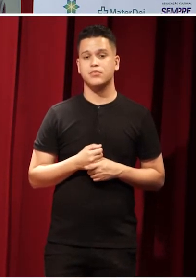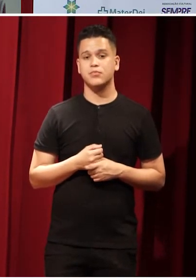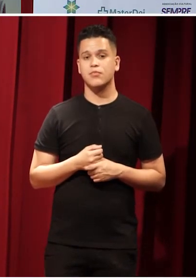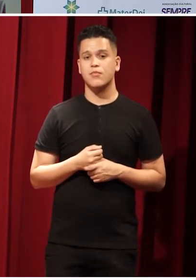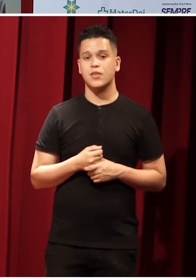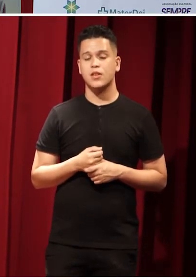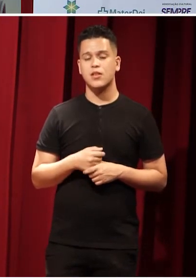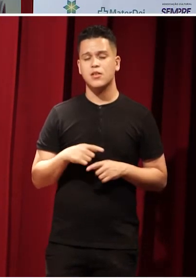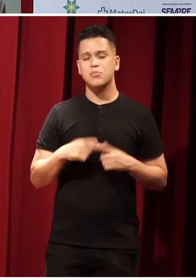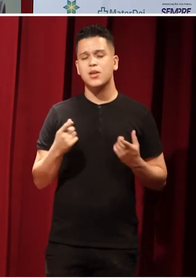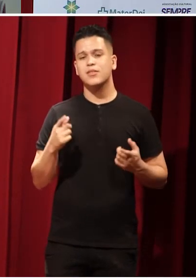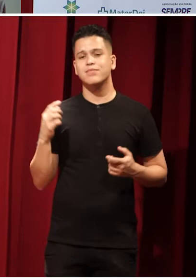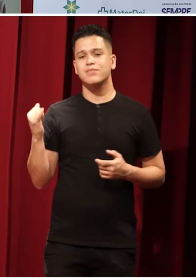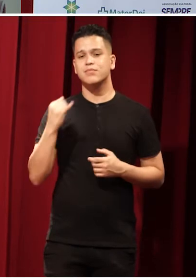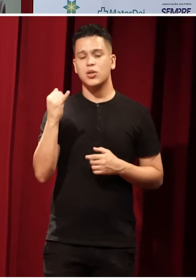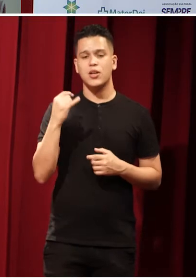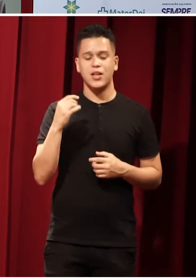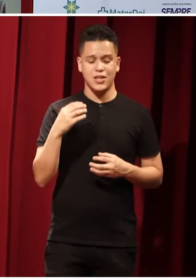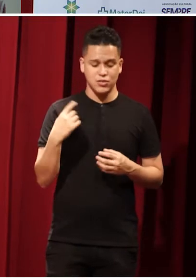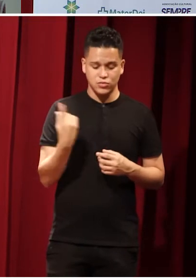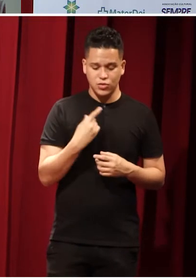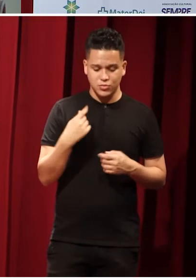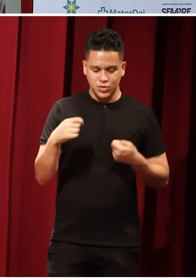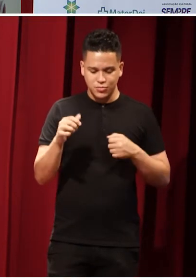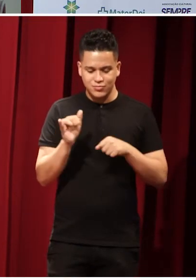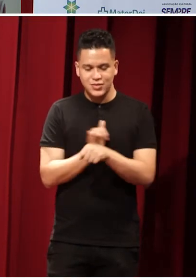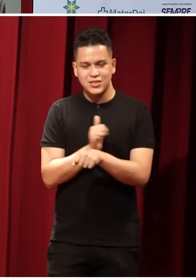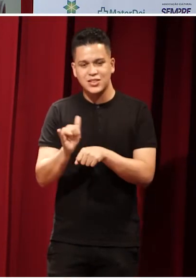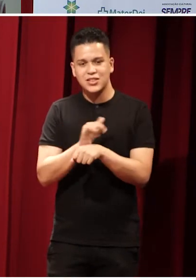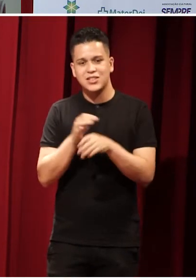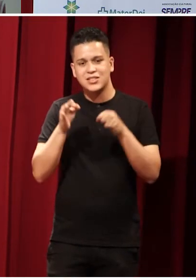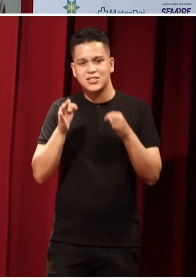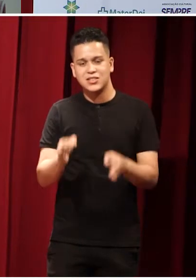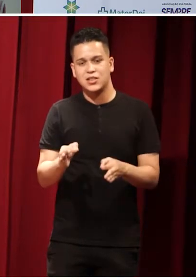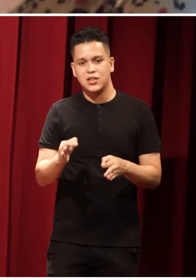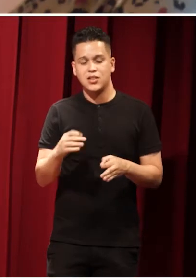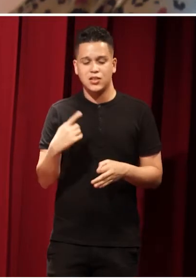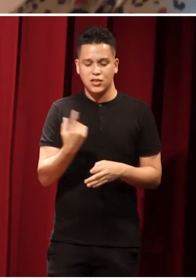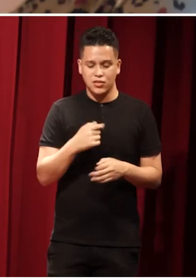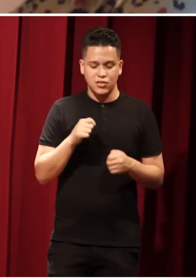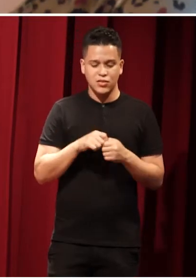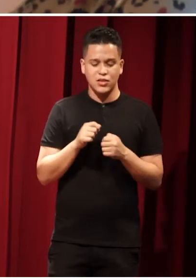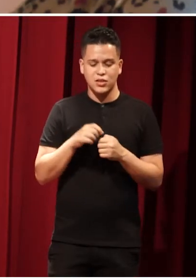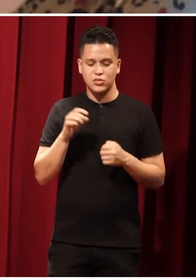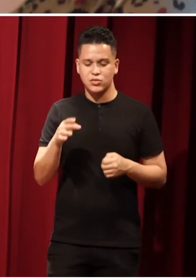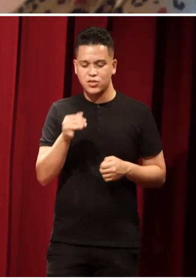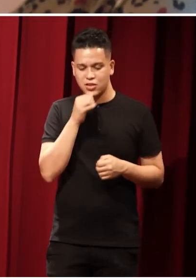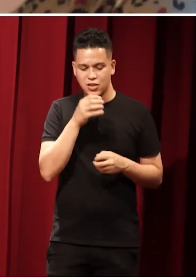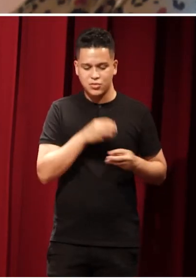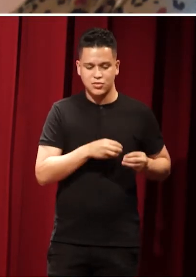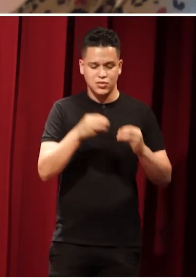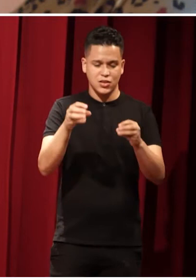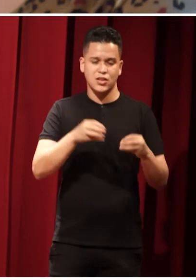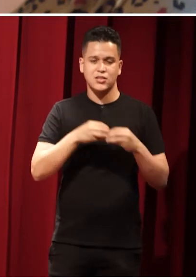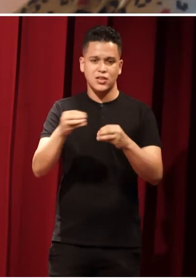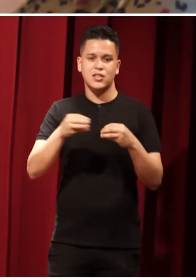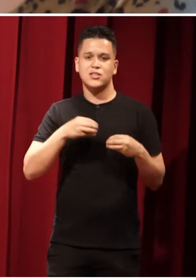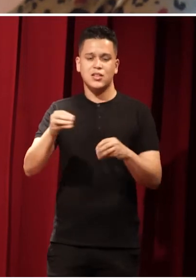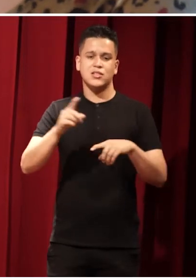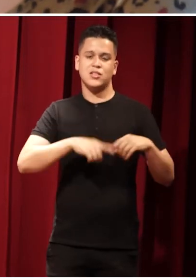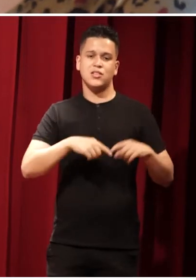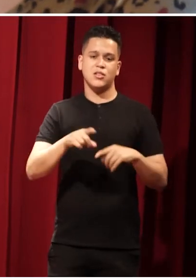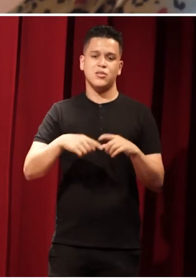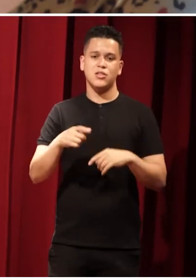A questão é uma visão estratégica em que nós não sejamos apenas fornecedores. Uma mulher observa atentamente.